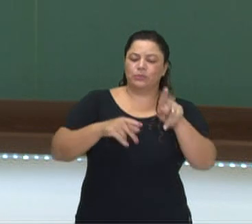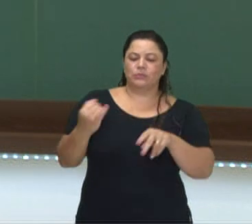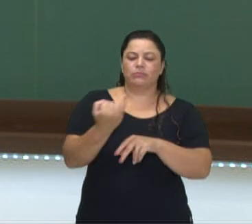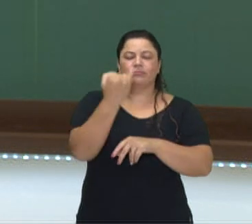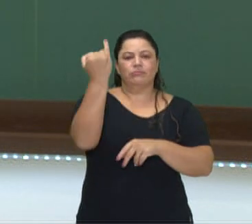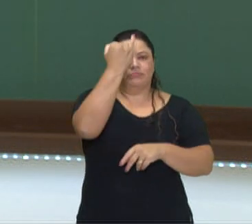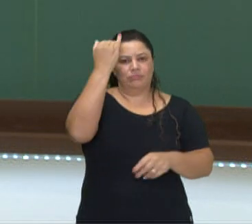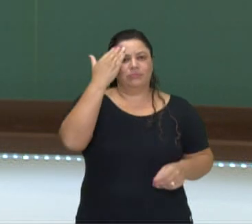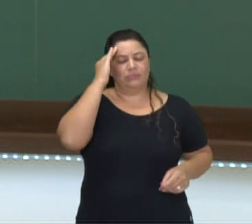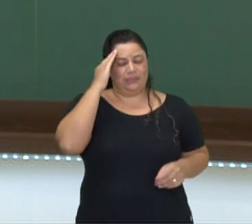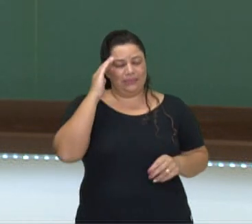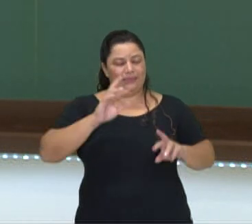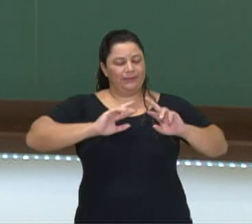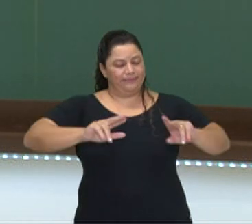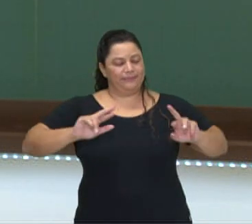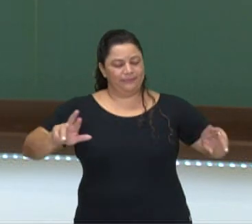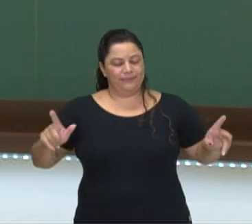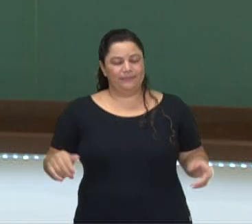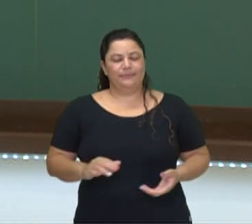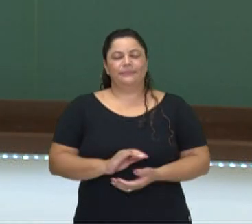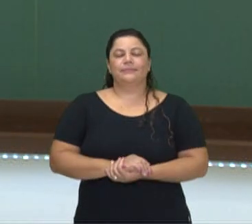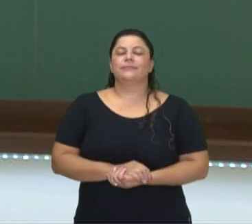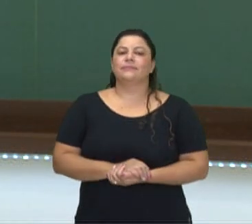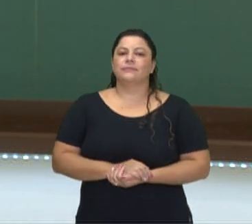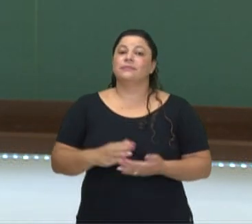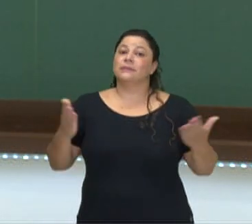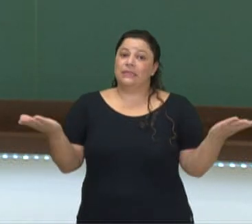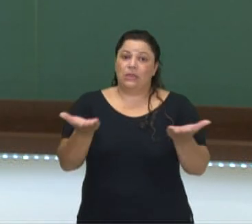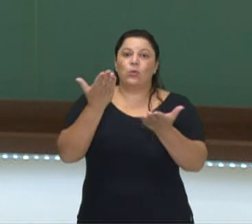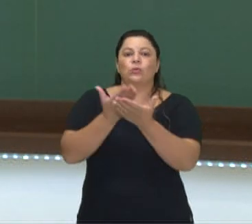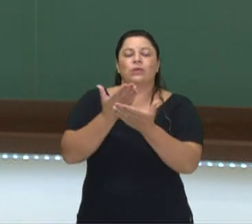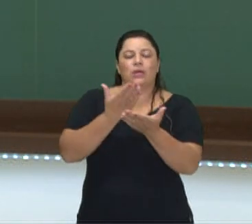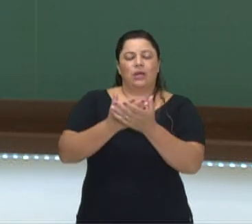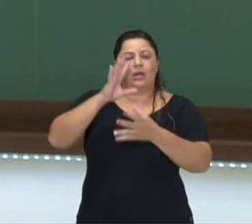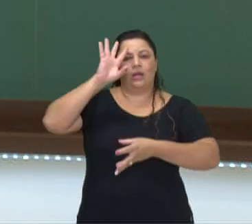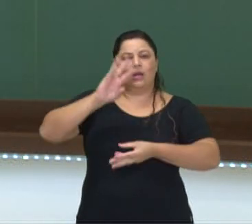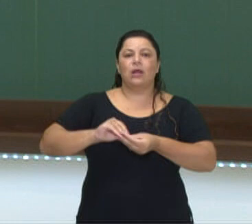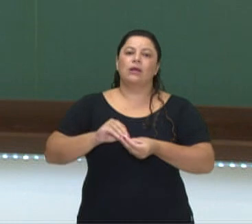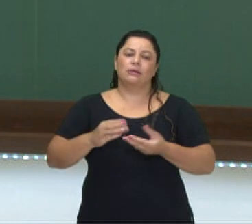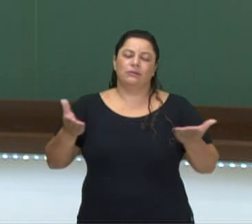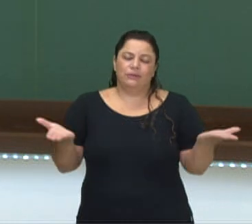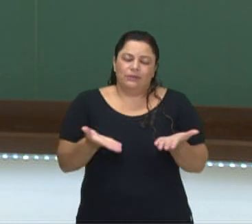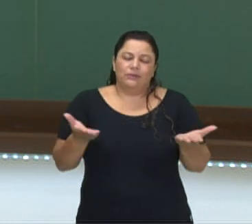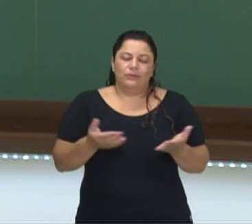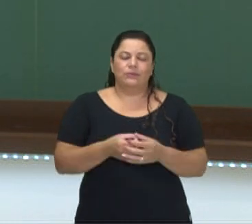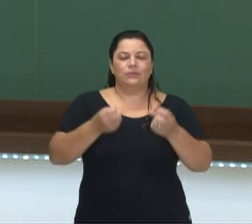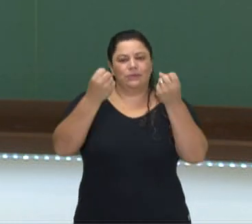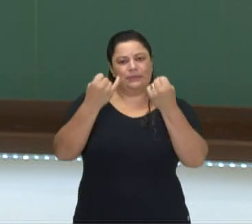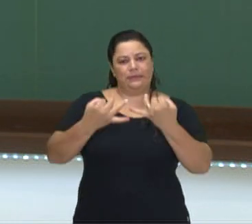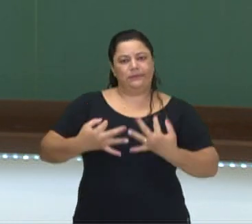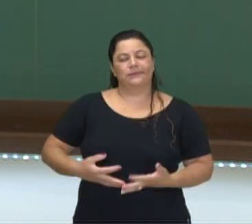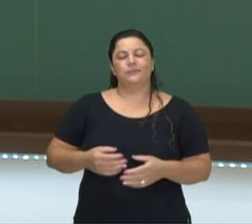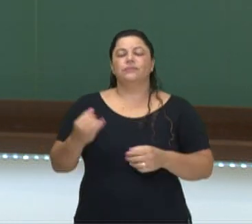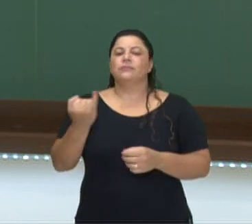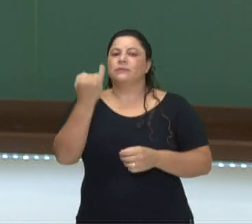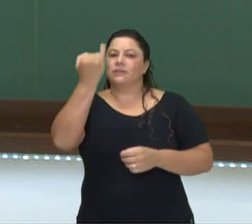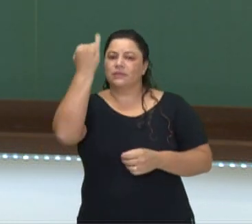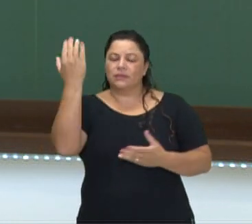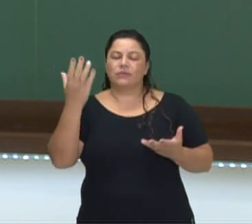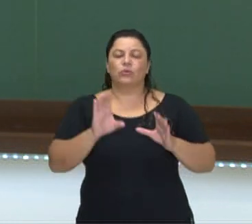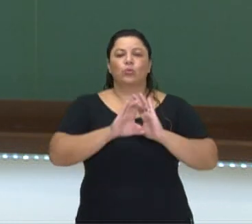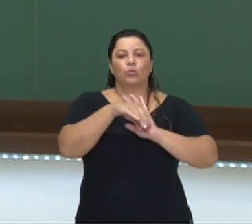de entender essa diversidade cultural do Brasil. Então, na aula de hoje a gente falou ali sobre a importância de conceitos